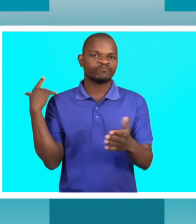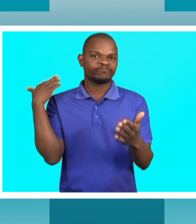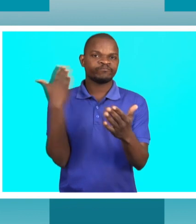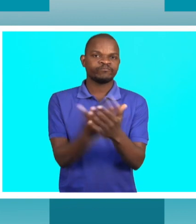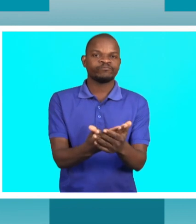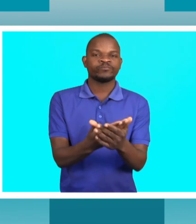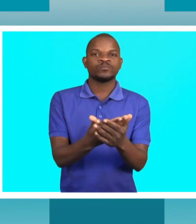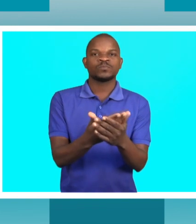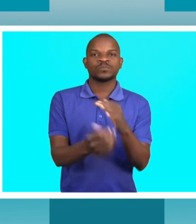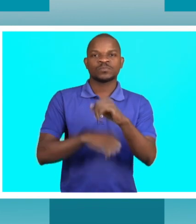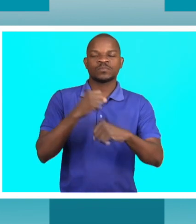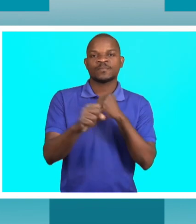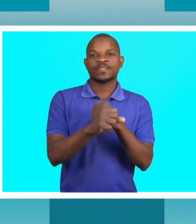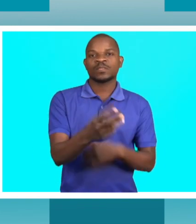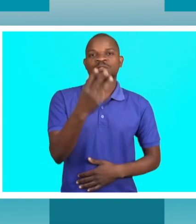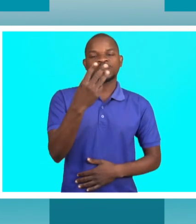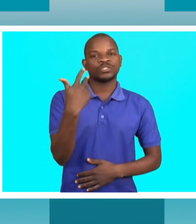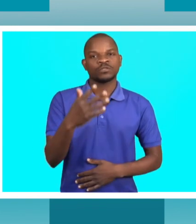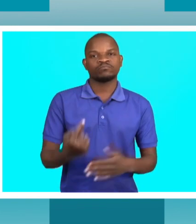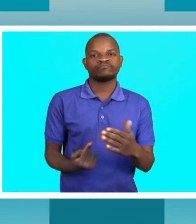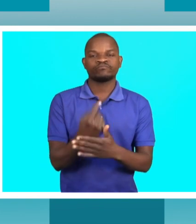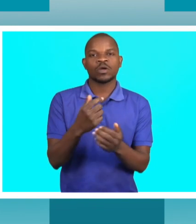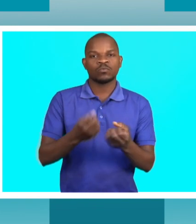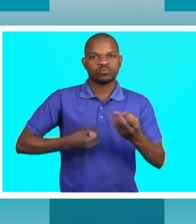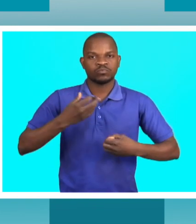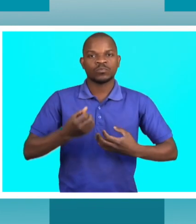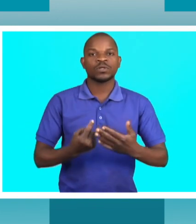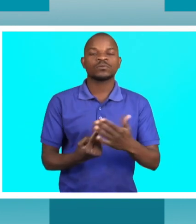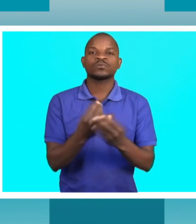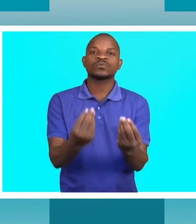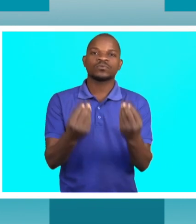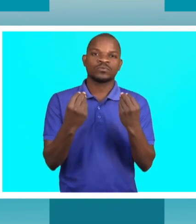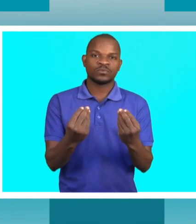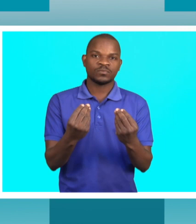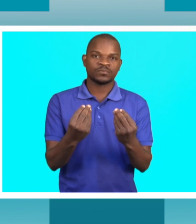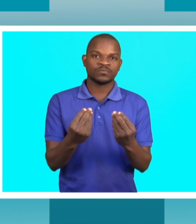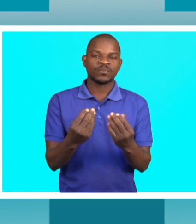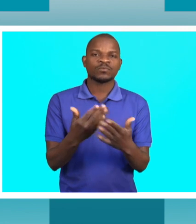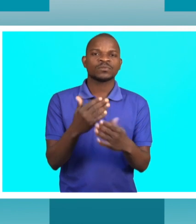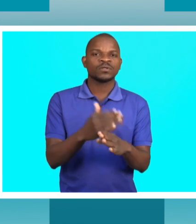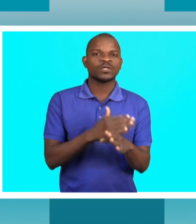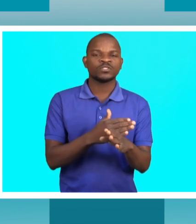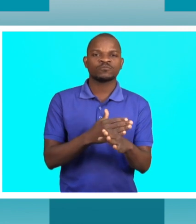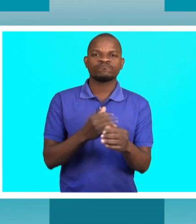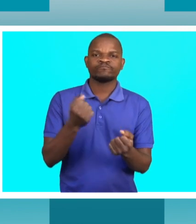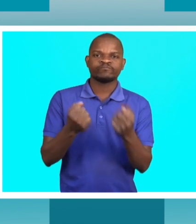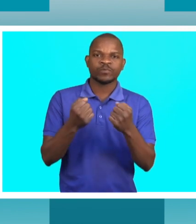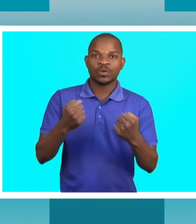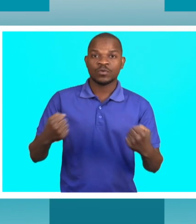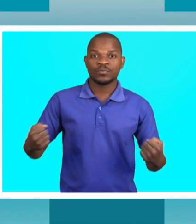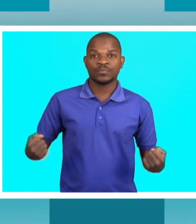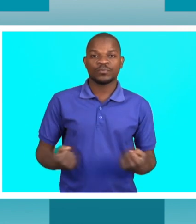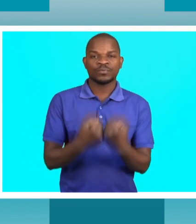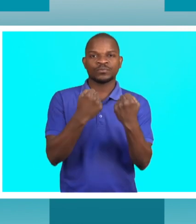lesão medular há mais de três anos e contam como tudo aconteceu. Eu sofri um acidente de carro,